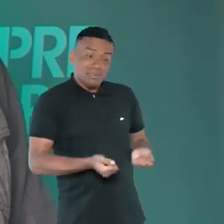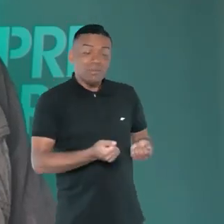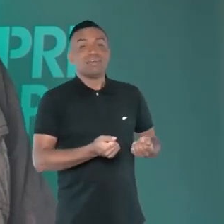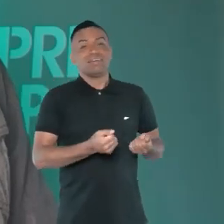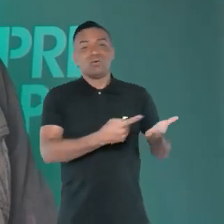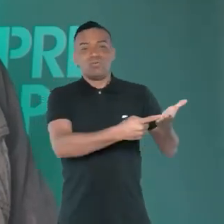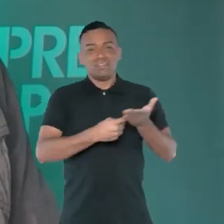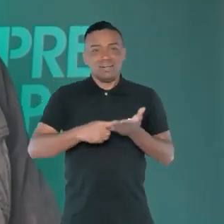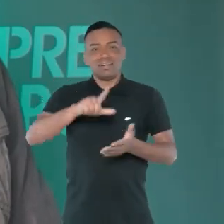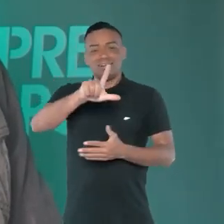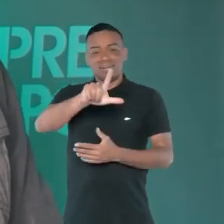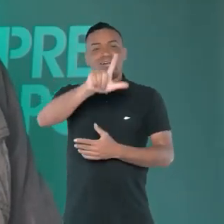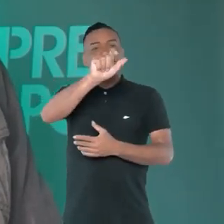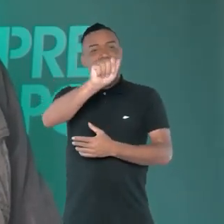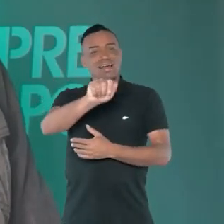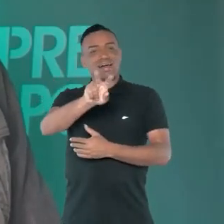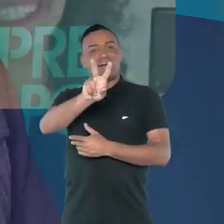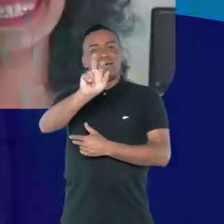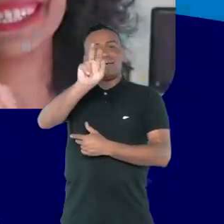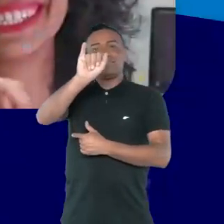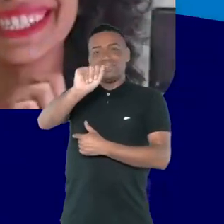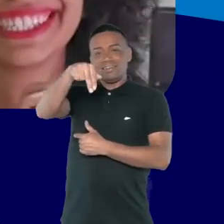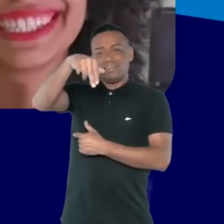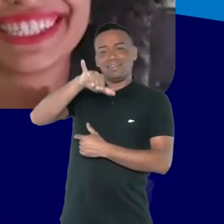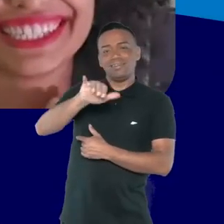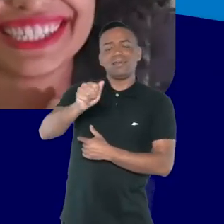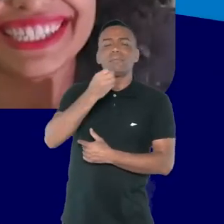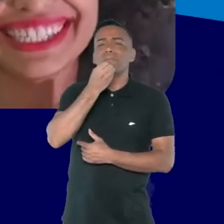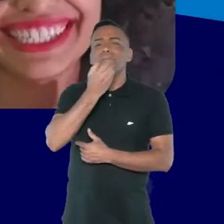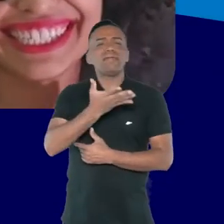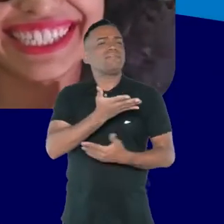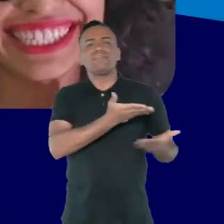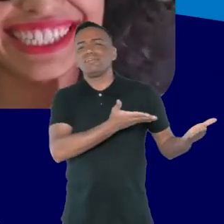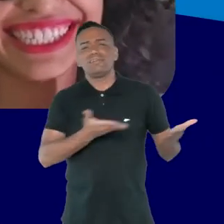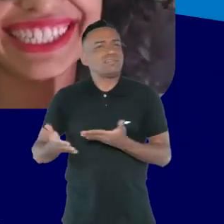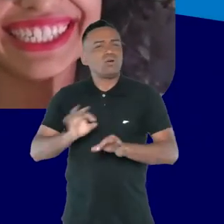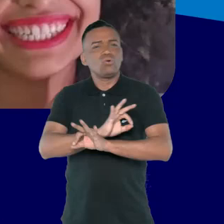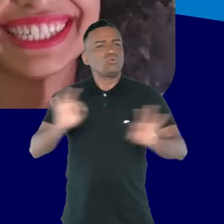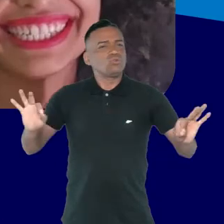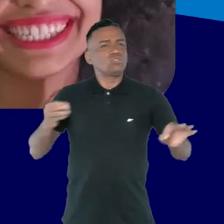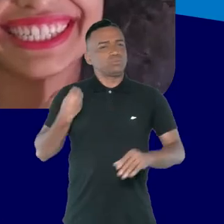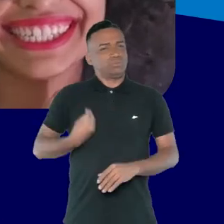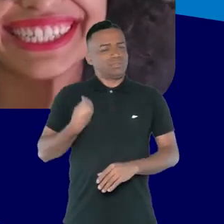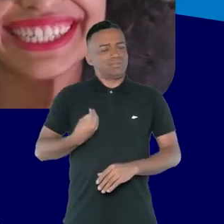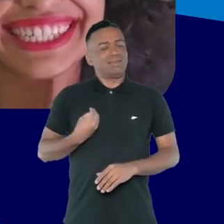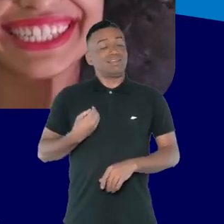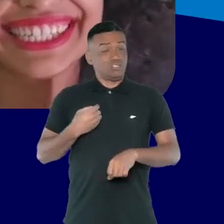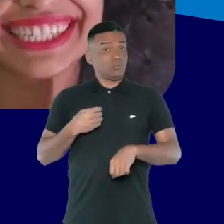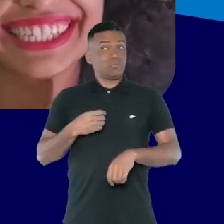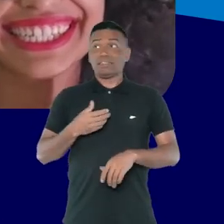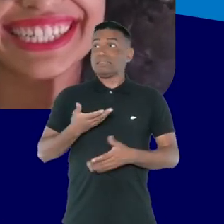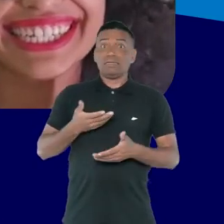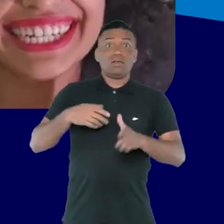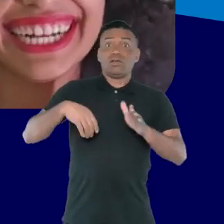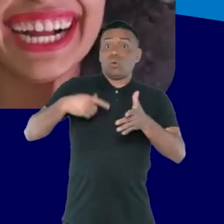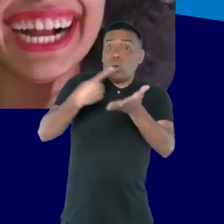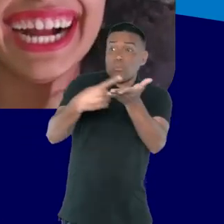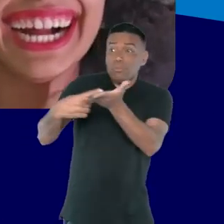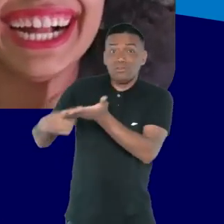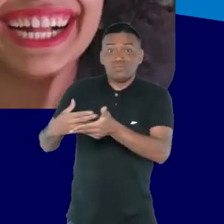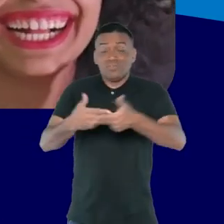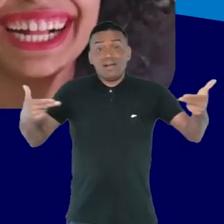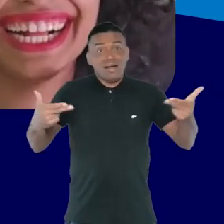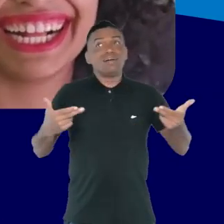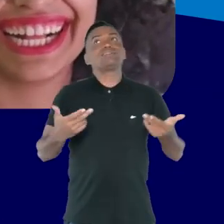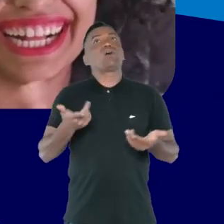convidada Lavínia, muito bem-vinda, que honra ter você aqui com a gente. Você sobrou um tempinho, né, dessa vida